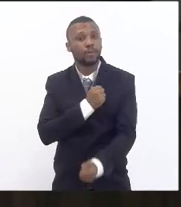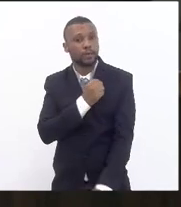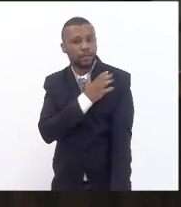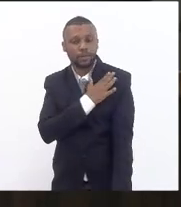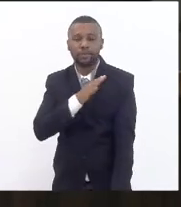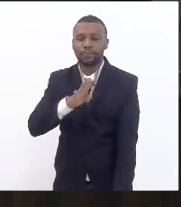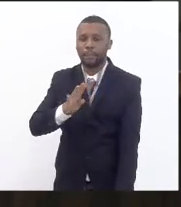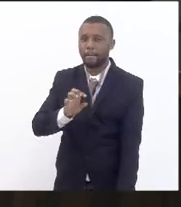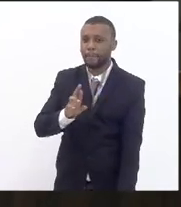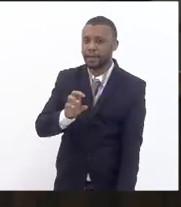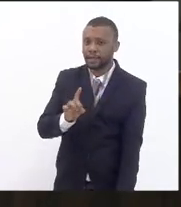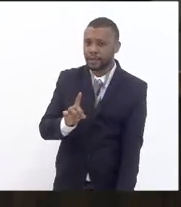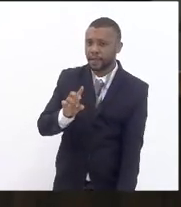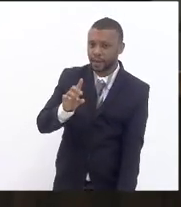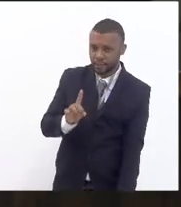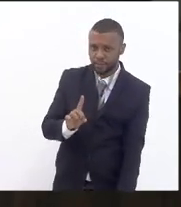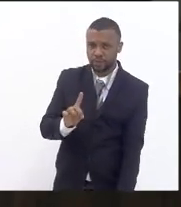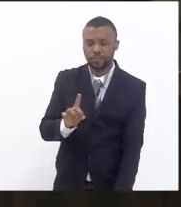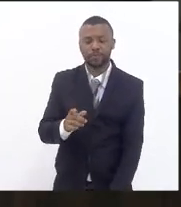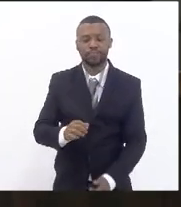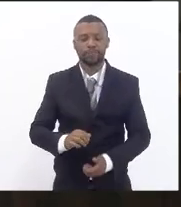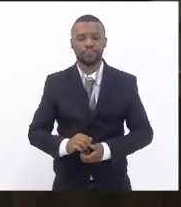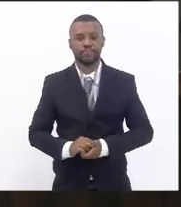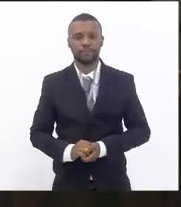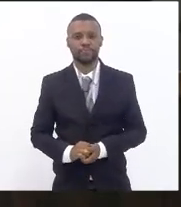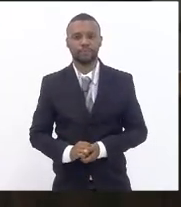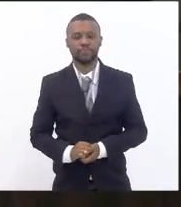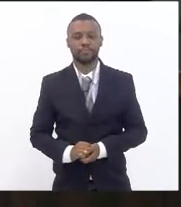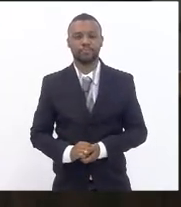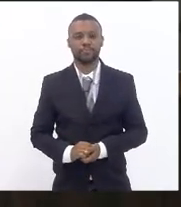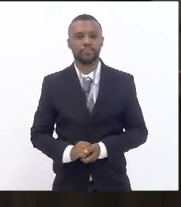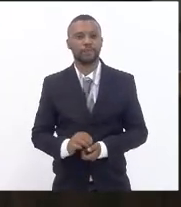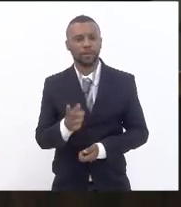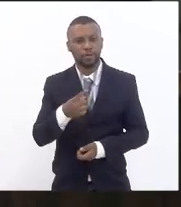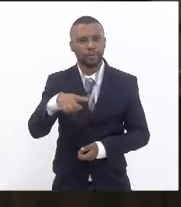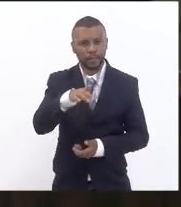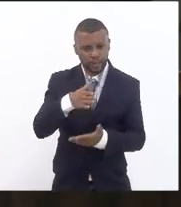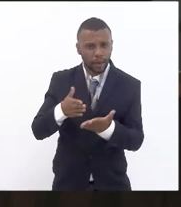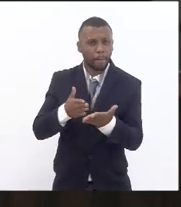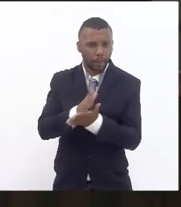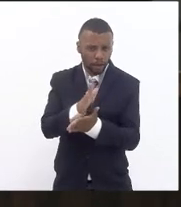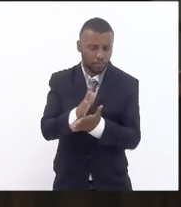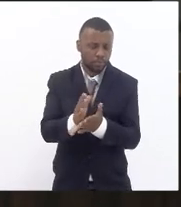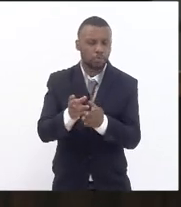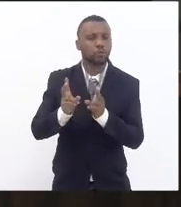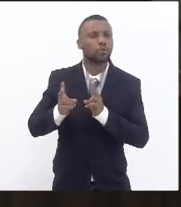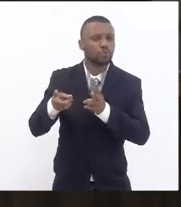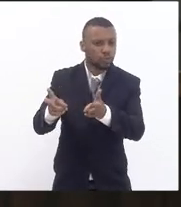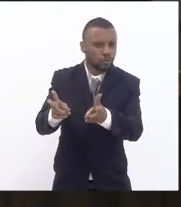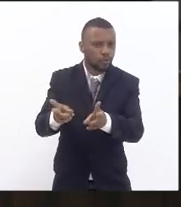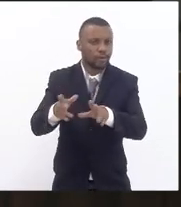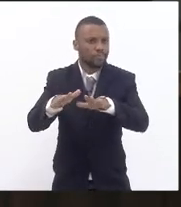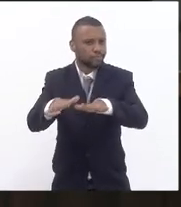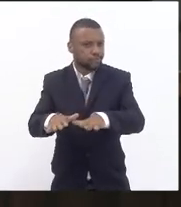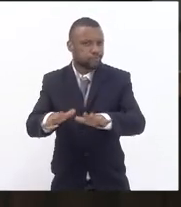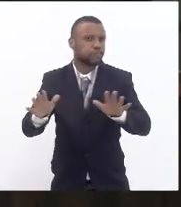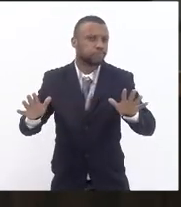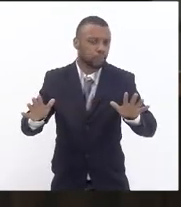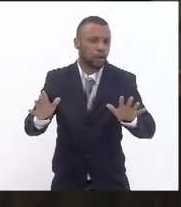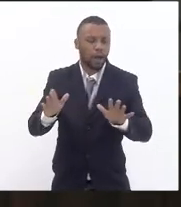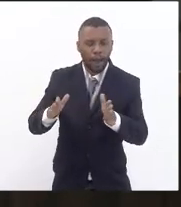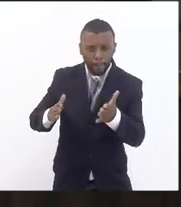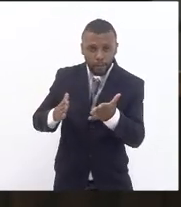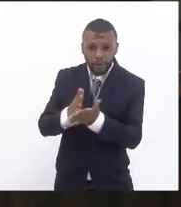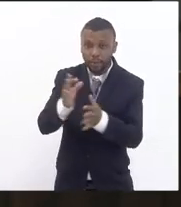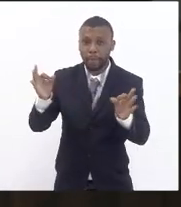discussão. Não havendo quem queira discutir, encerrada a discussão, em votação. Senhores que aprovam, permaneçam como estão. Vai aprovado, vai